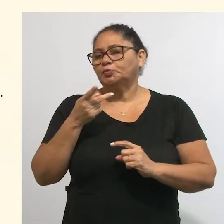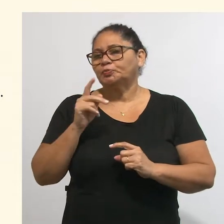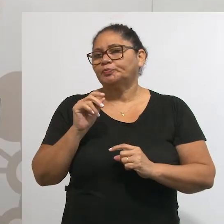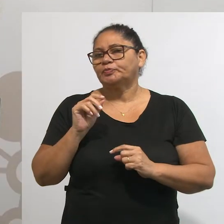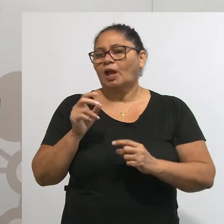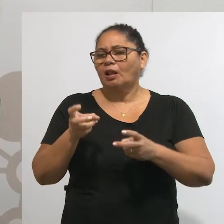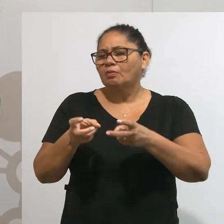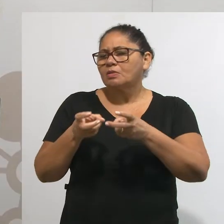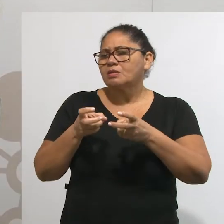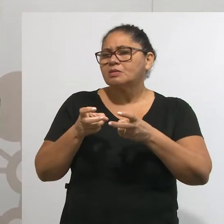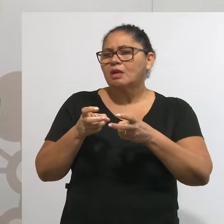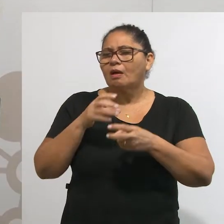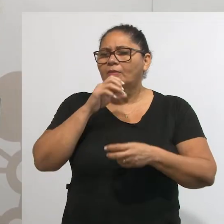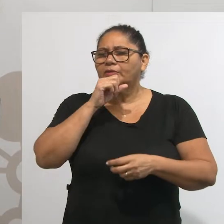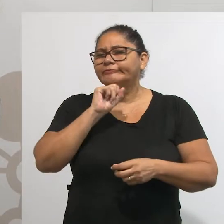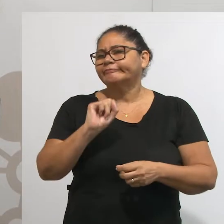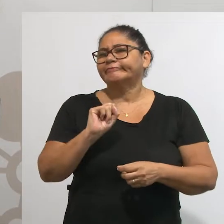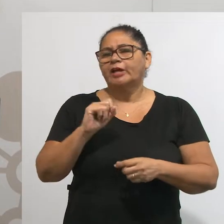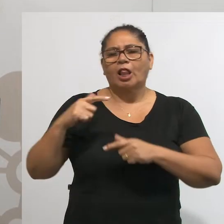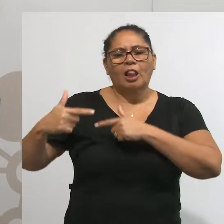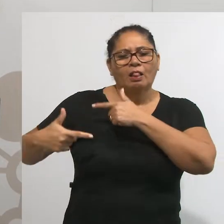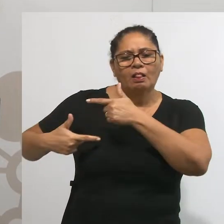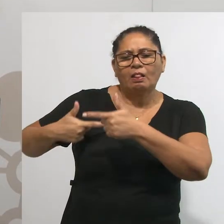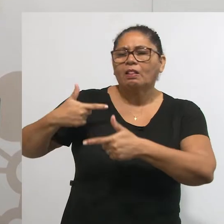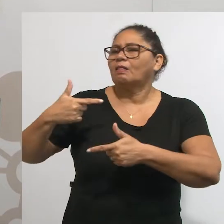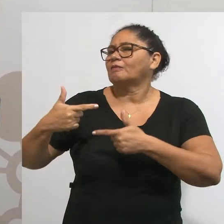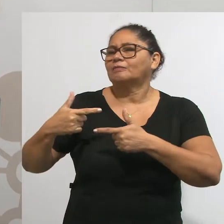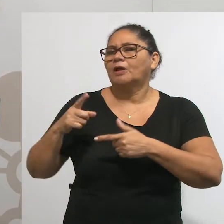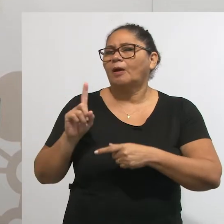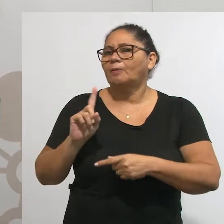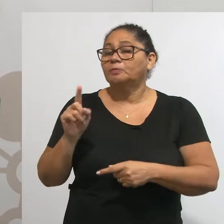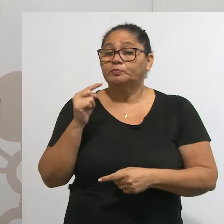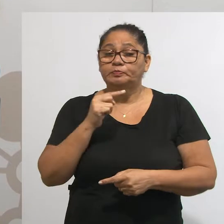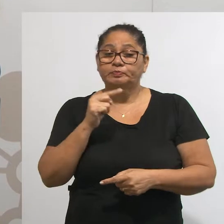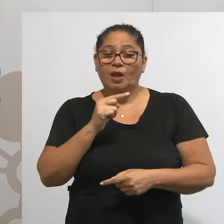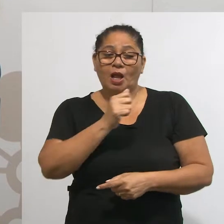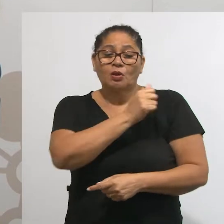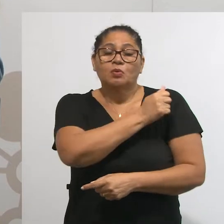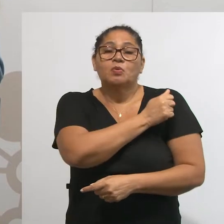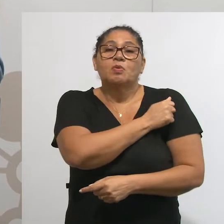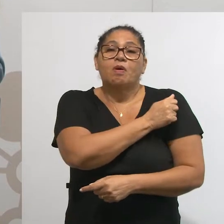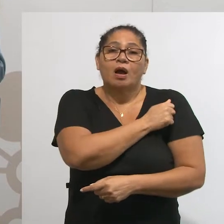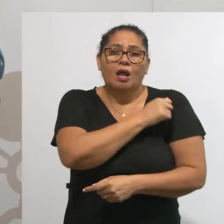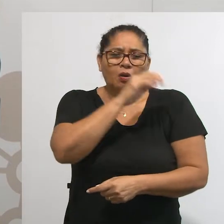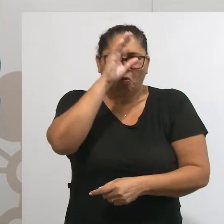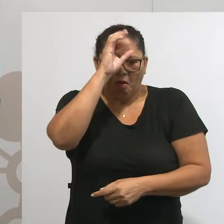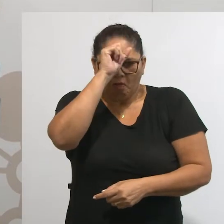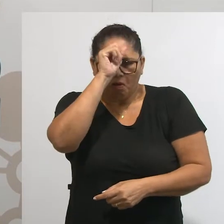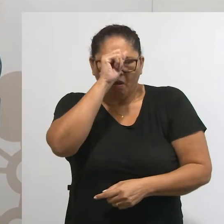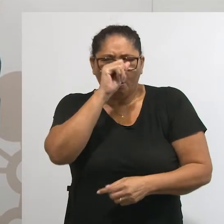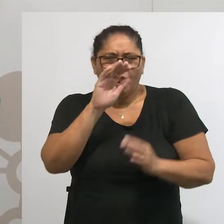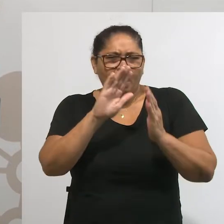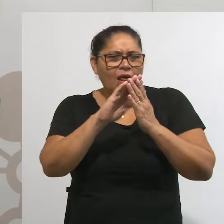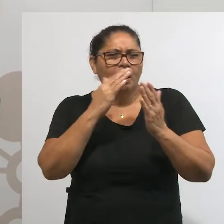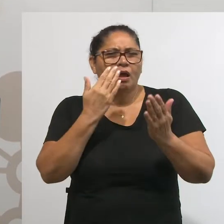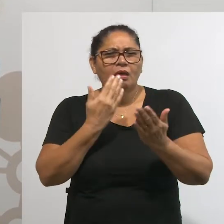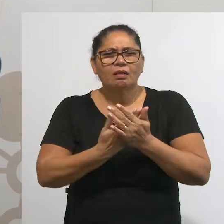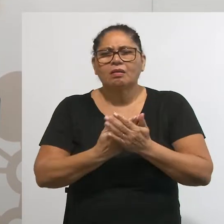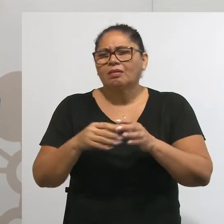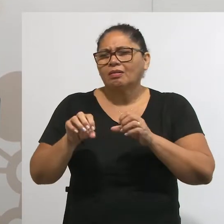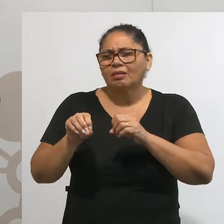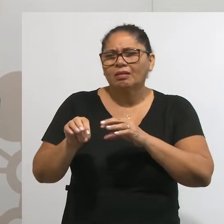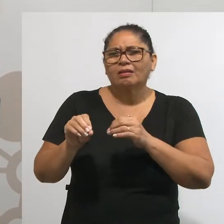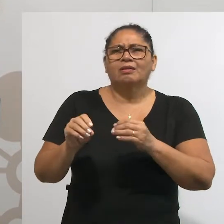já percebe que Paulo Freire não era nada tradicional, porque para ele o aluno, o aprendizado, a escola, o